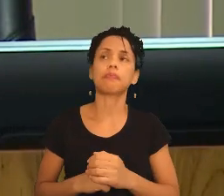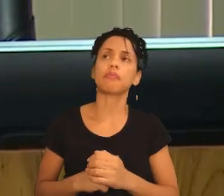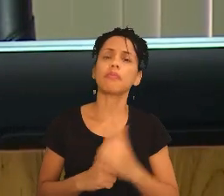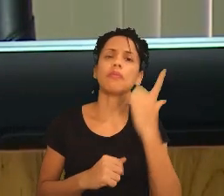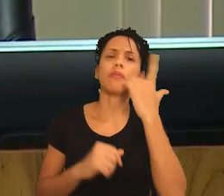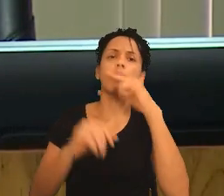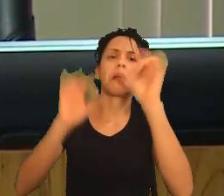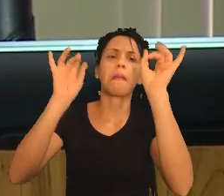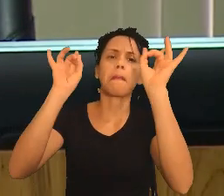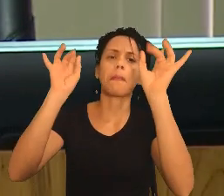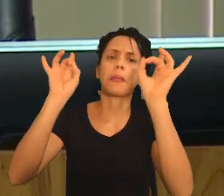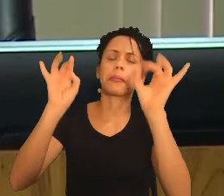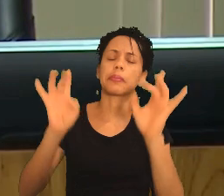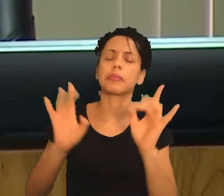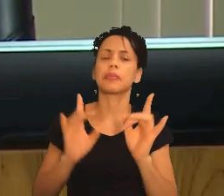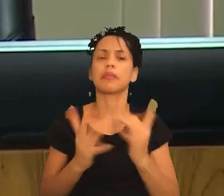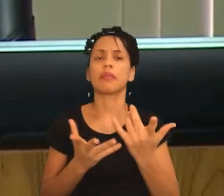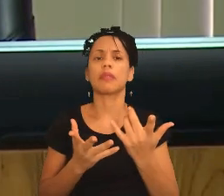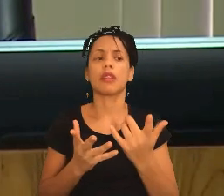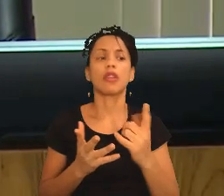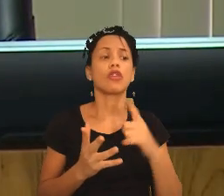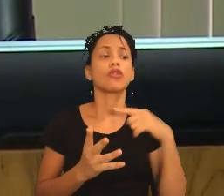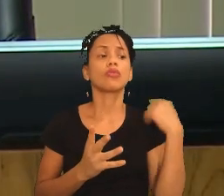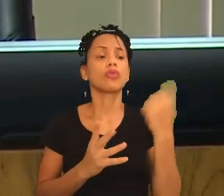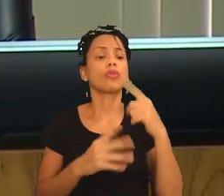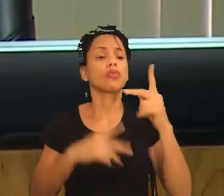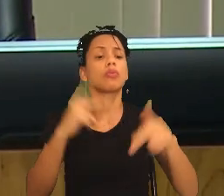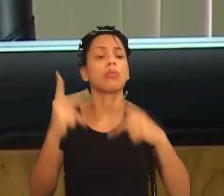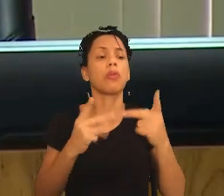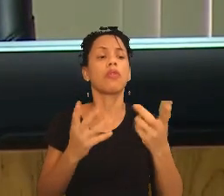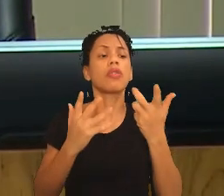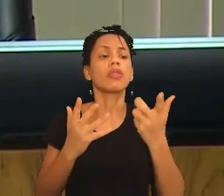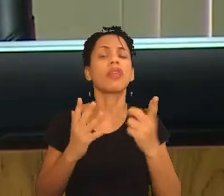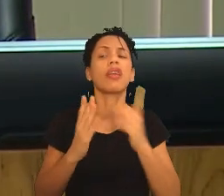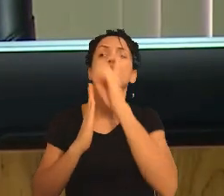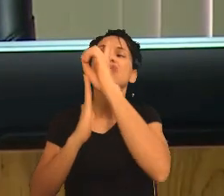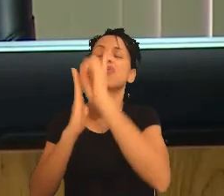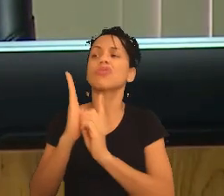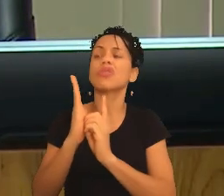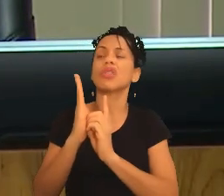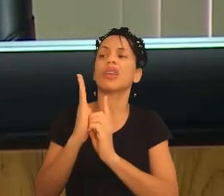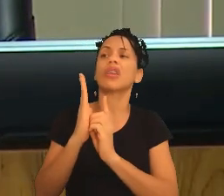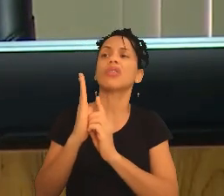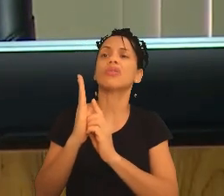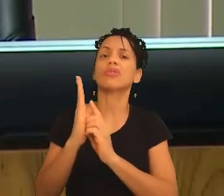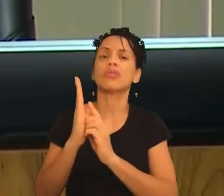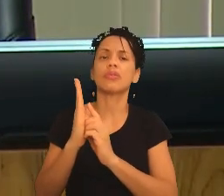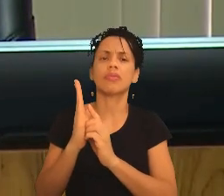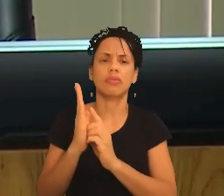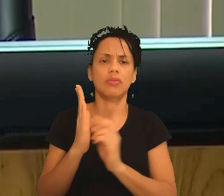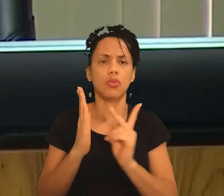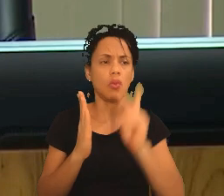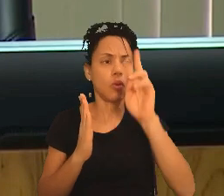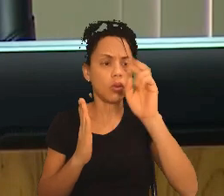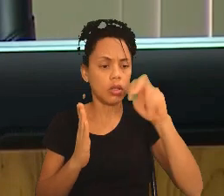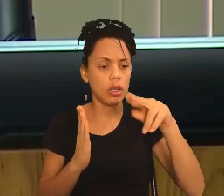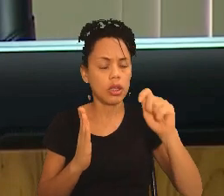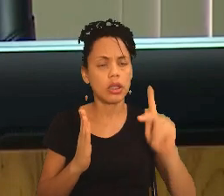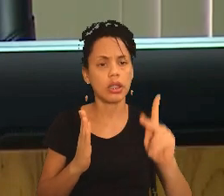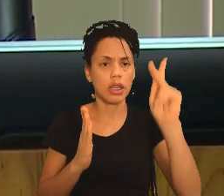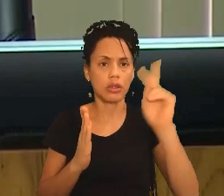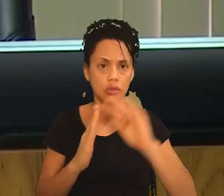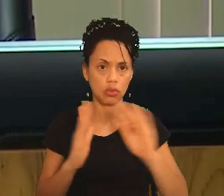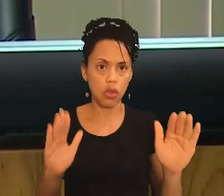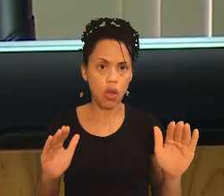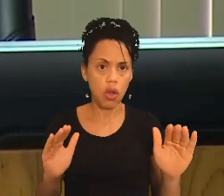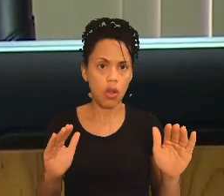né? Porque as pessoas hoje falam, igual o nosso companheiro Vitor falou aqui, sobre privilégio, é porque elas